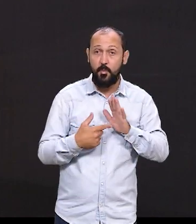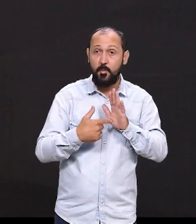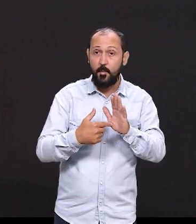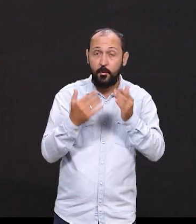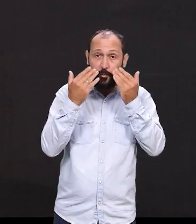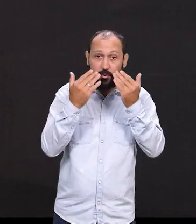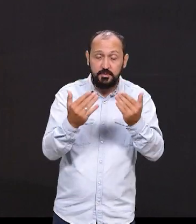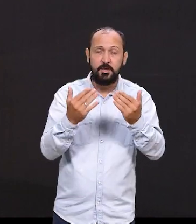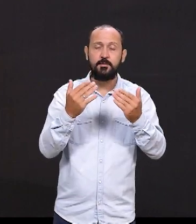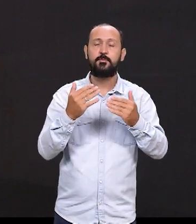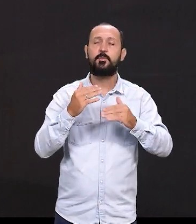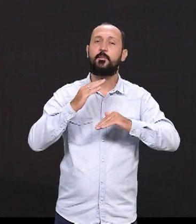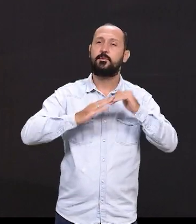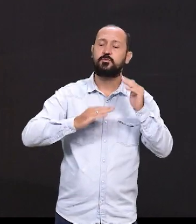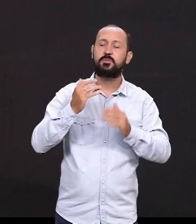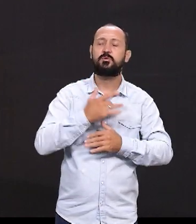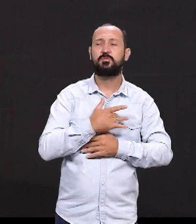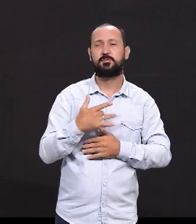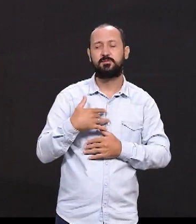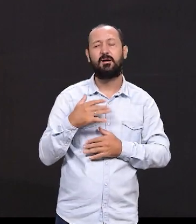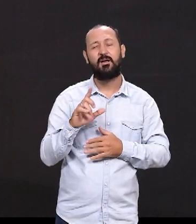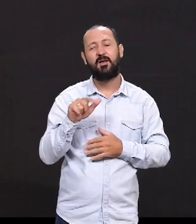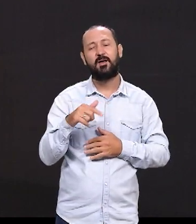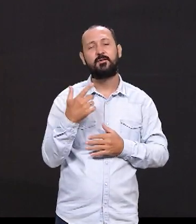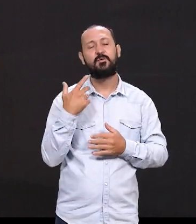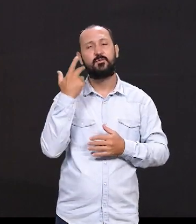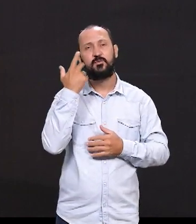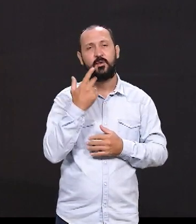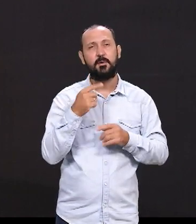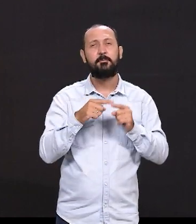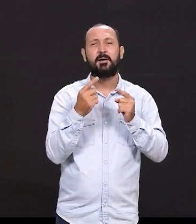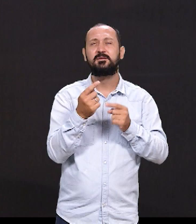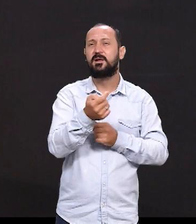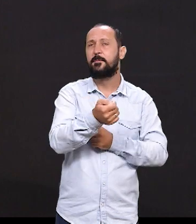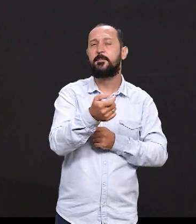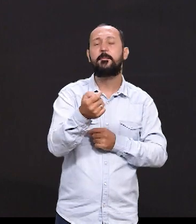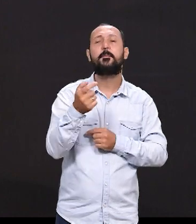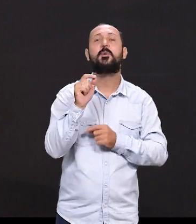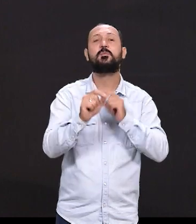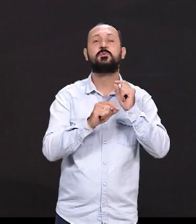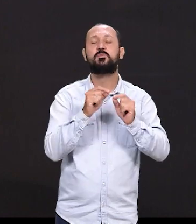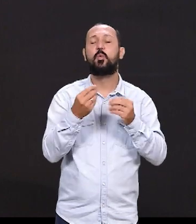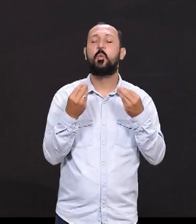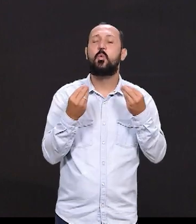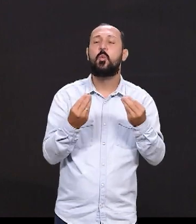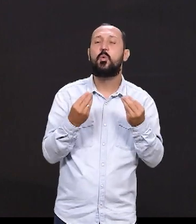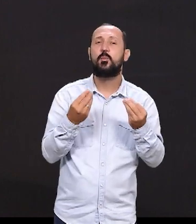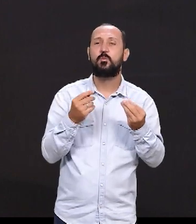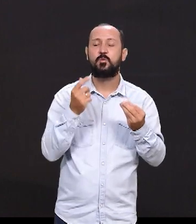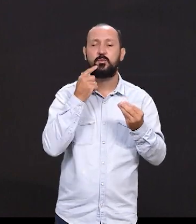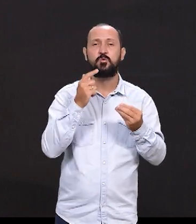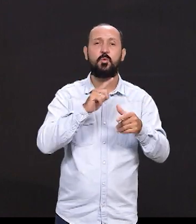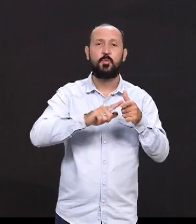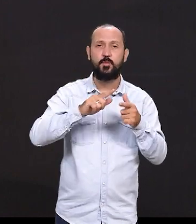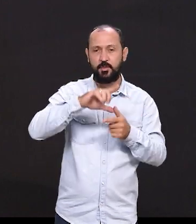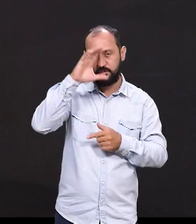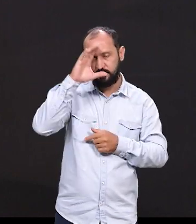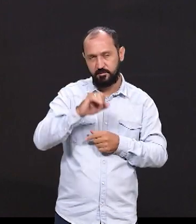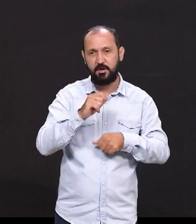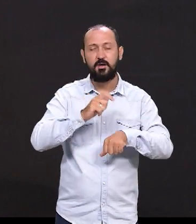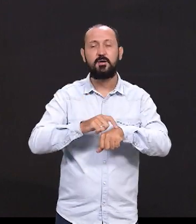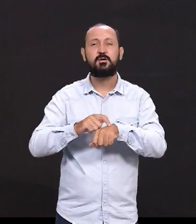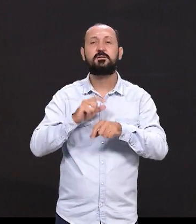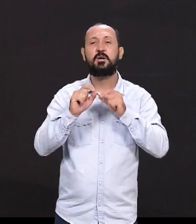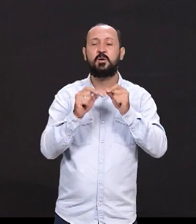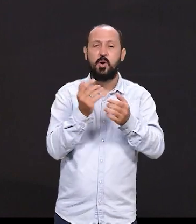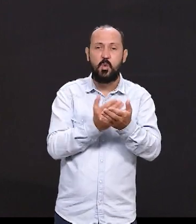gente entende que expor o corpo para alguém e um profissional de saúde e seja um incômodo mas ele é muito pequeno perto